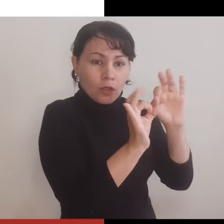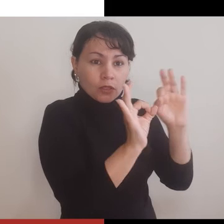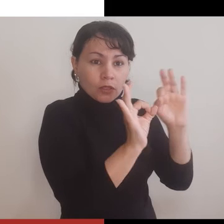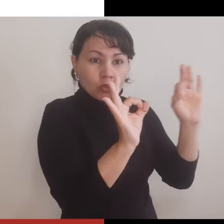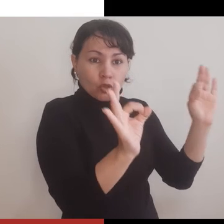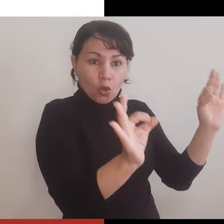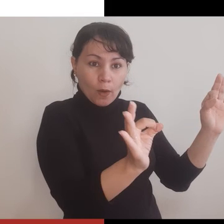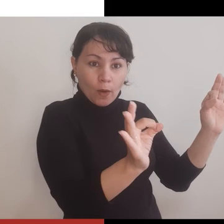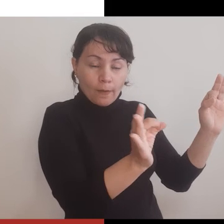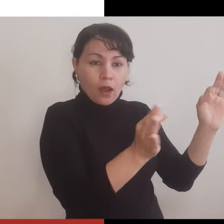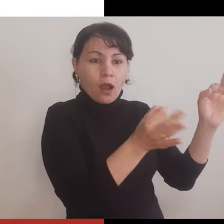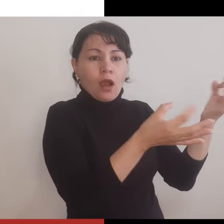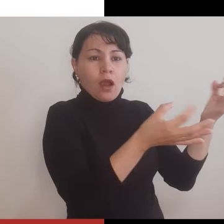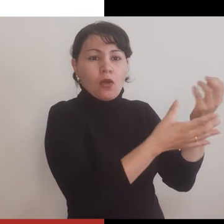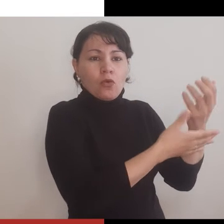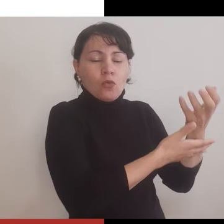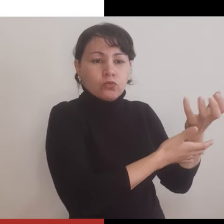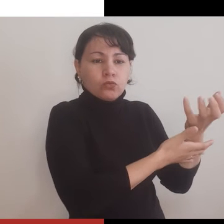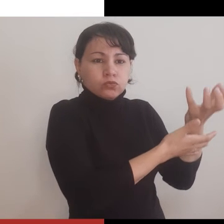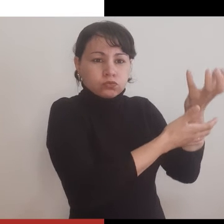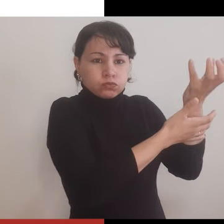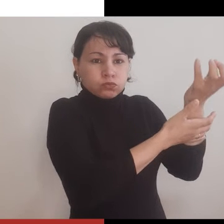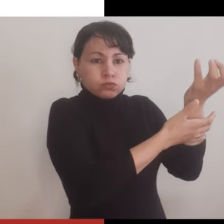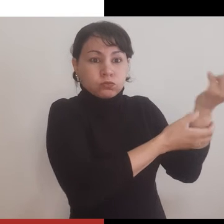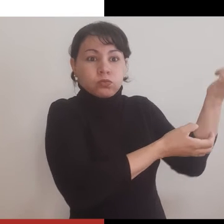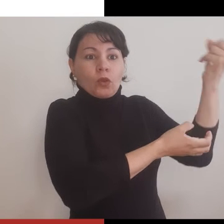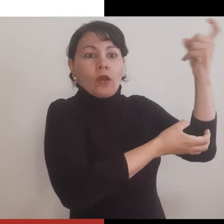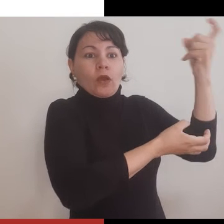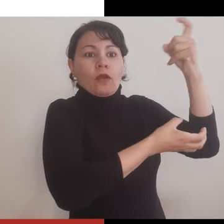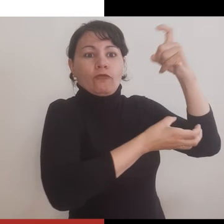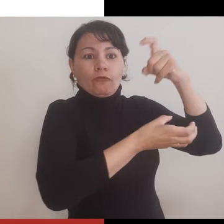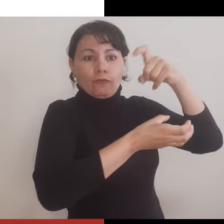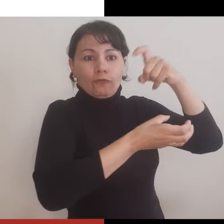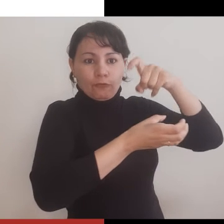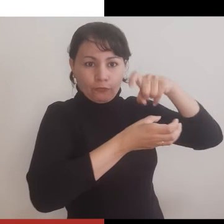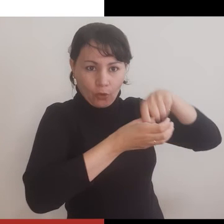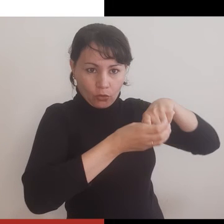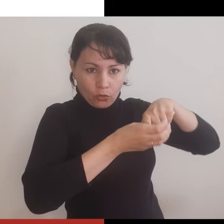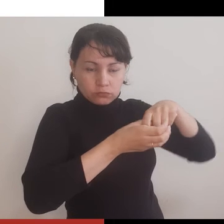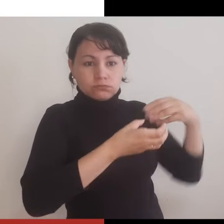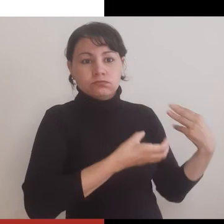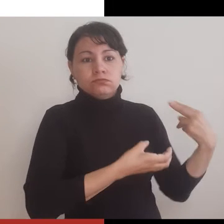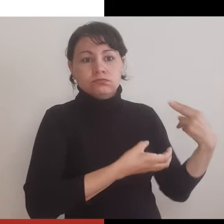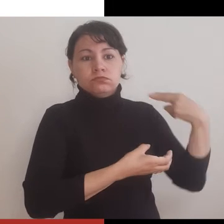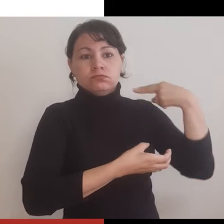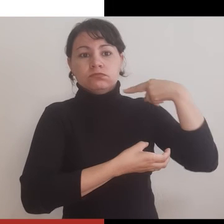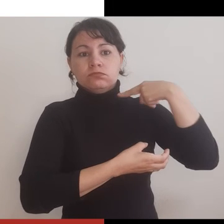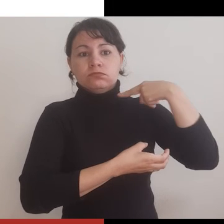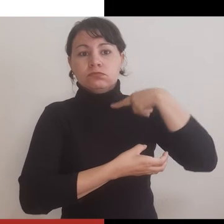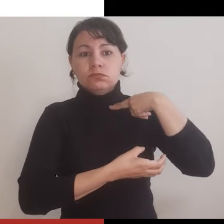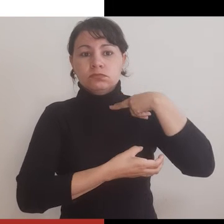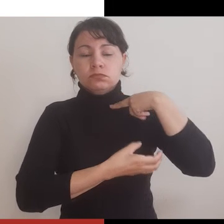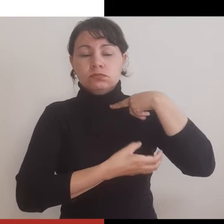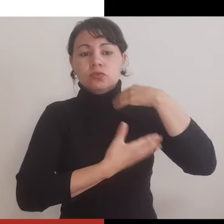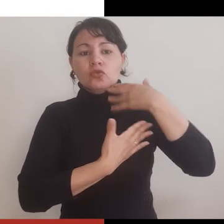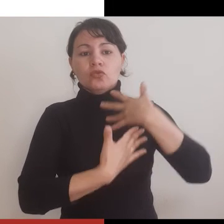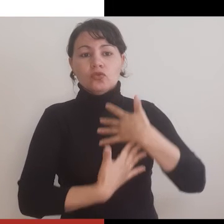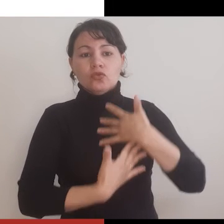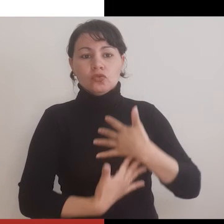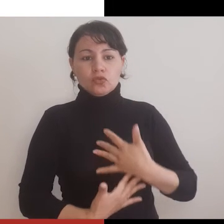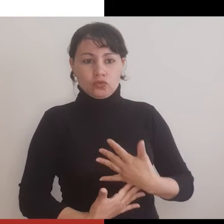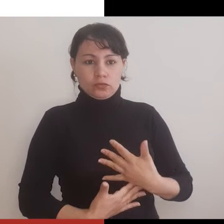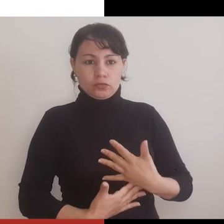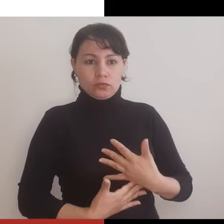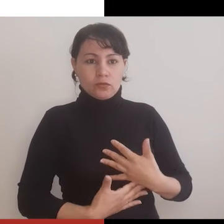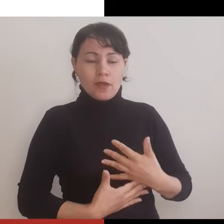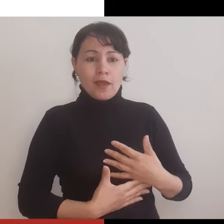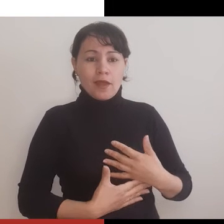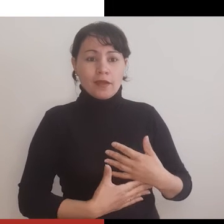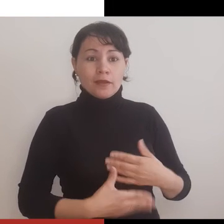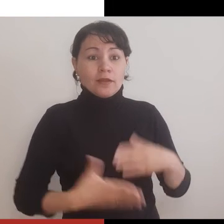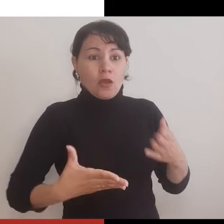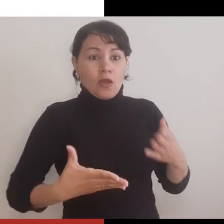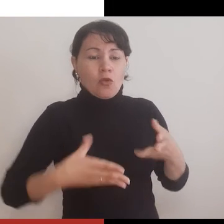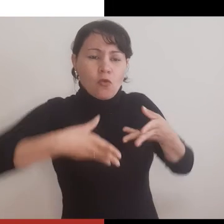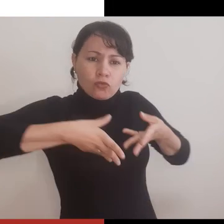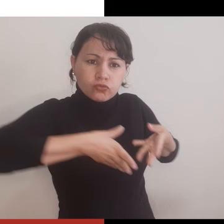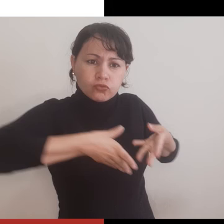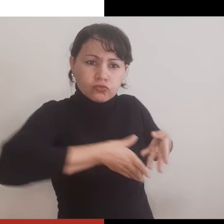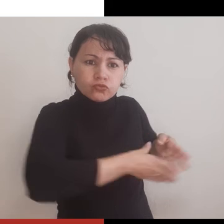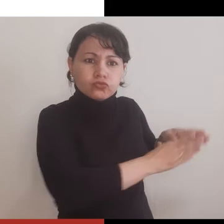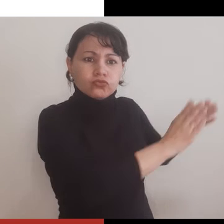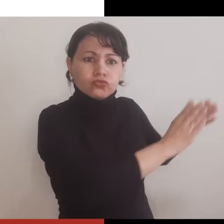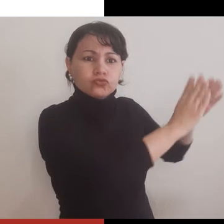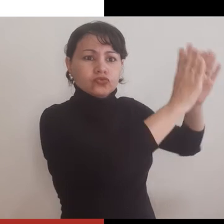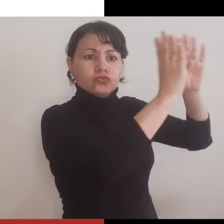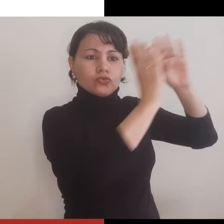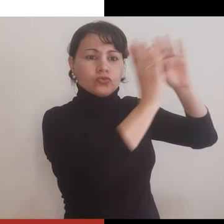normal, esse sangue ele possa retornar ao corpo, né, para a circulação corpórea. Né? Ele volta aqui